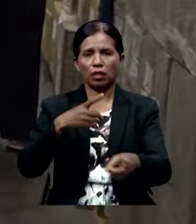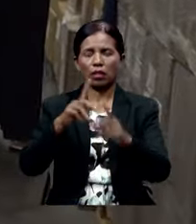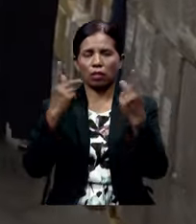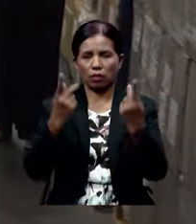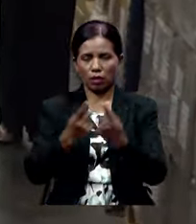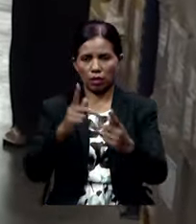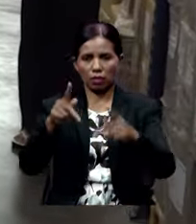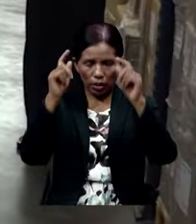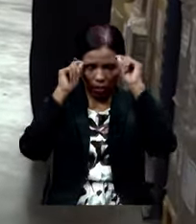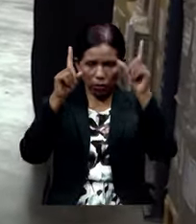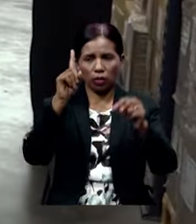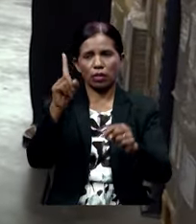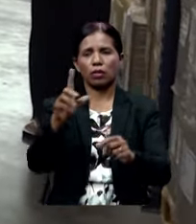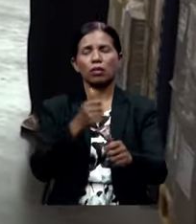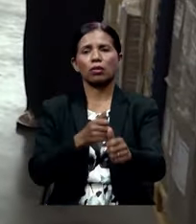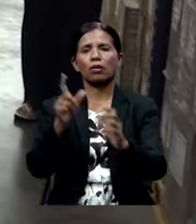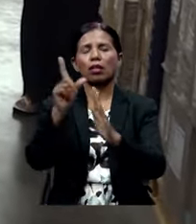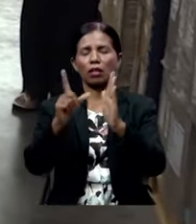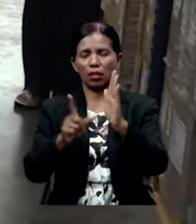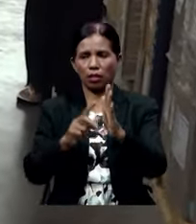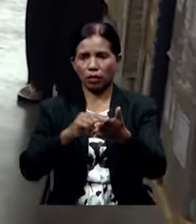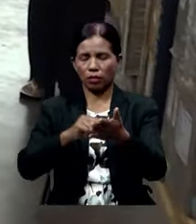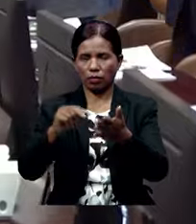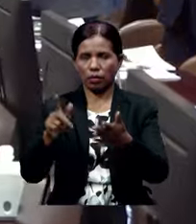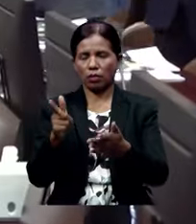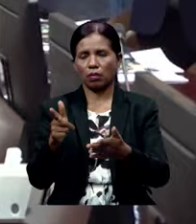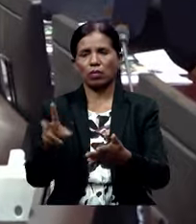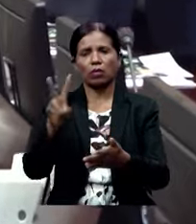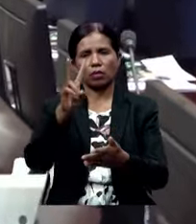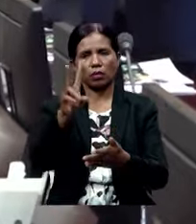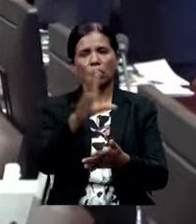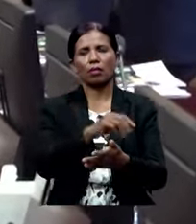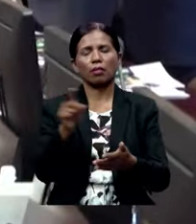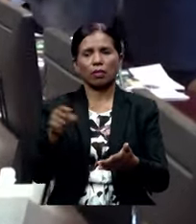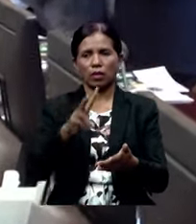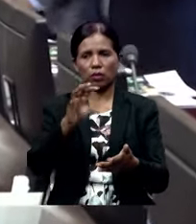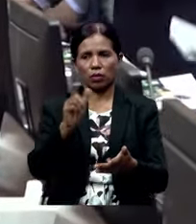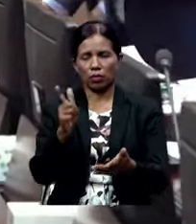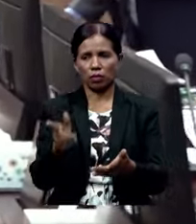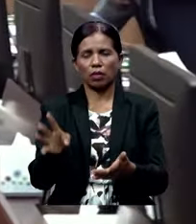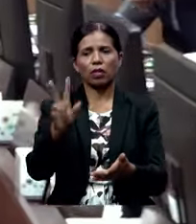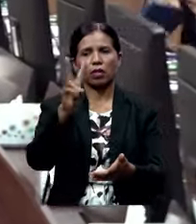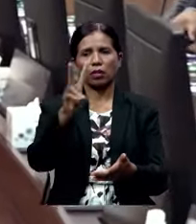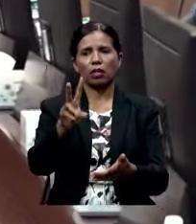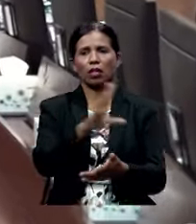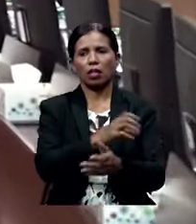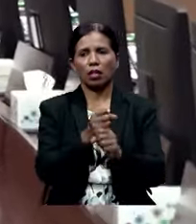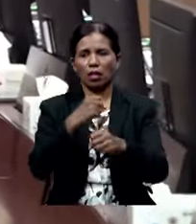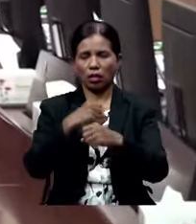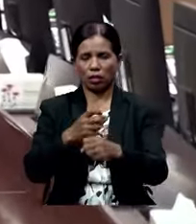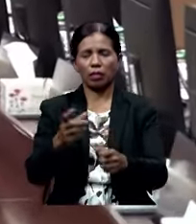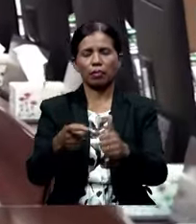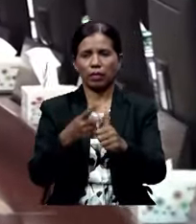companhia Timoroan Ida, baseia ba decreto lei número 200 resin rua, barari hun rua 200 resin rua, nebe hala ona